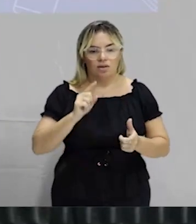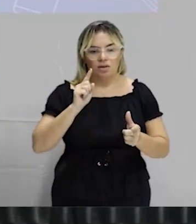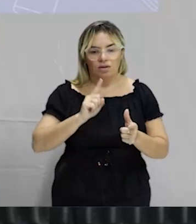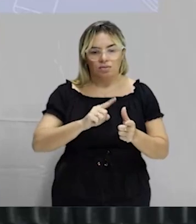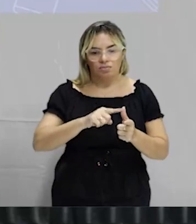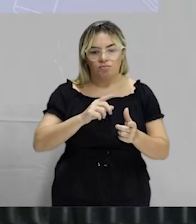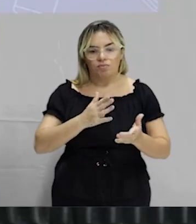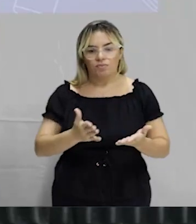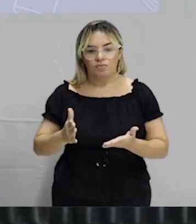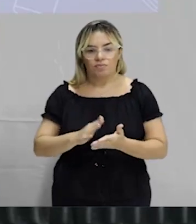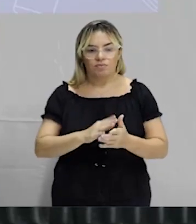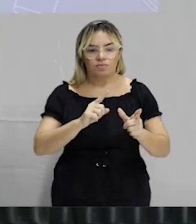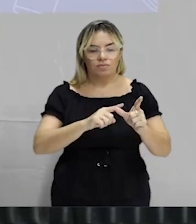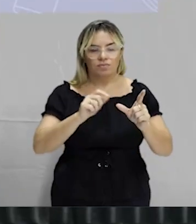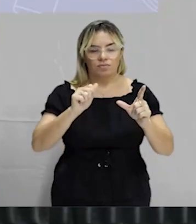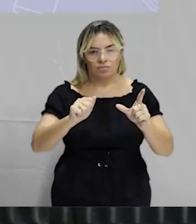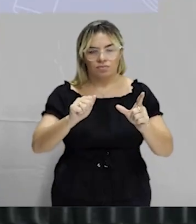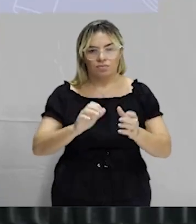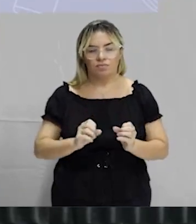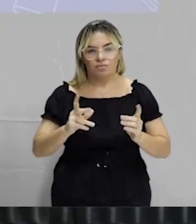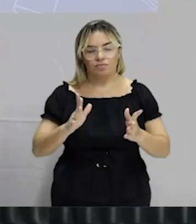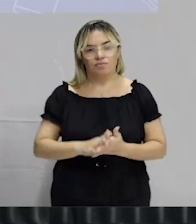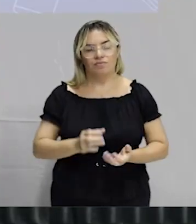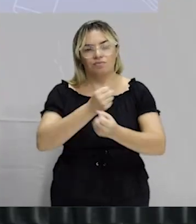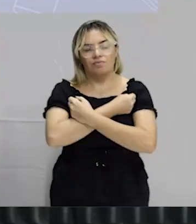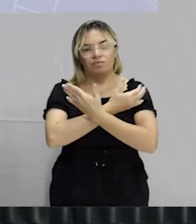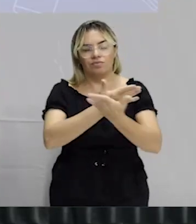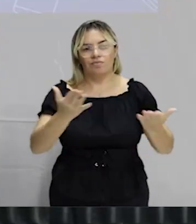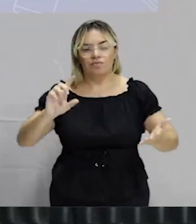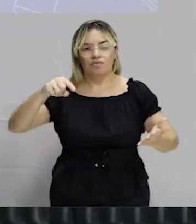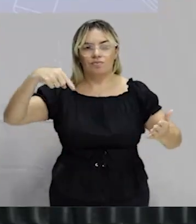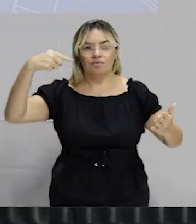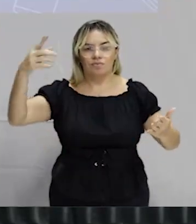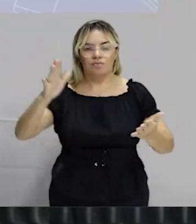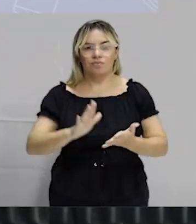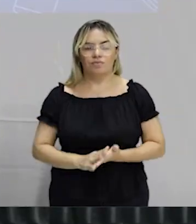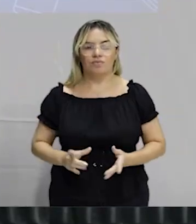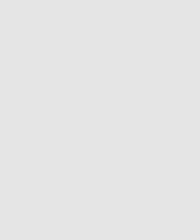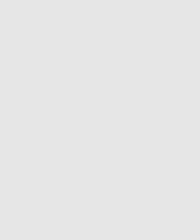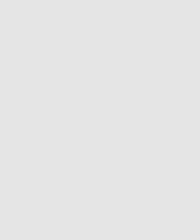Ok, galerinha? Um grande abraço e até o nosso próximo encontro. Tchau!